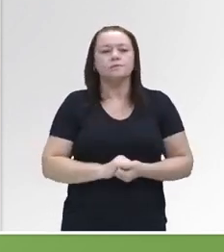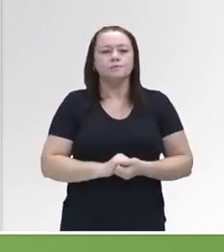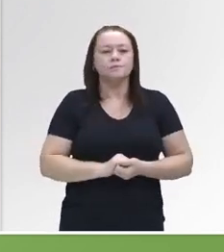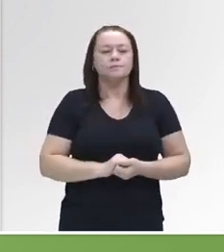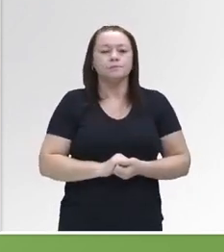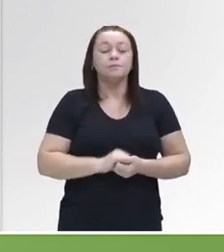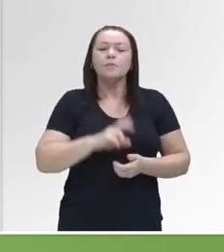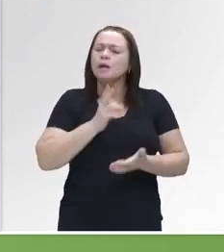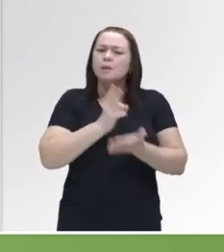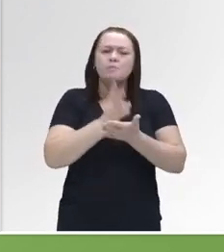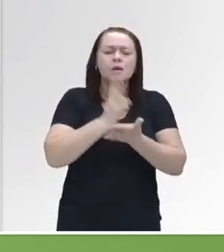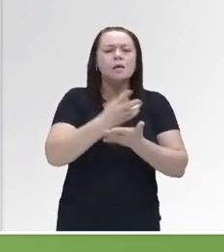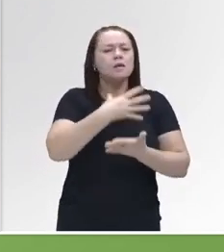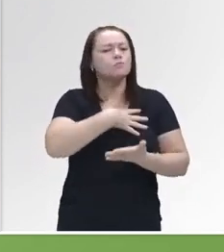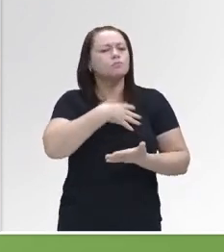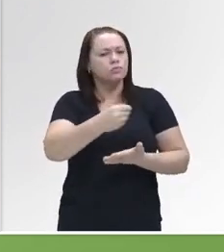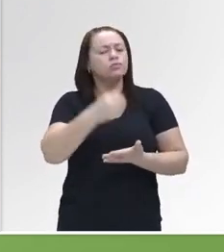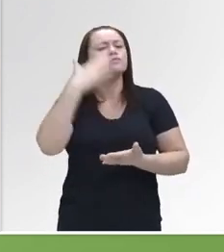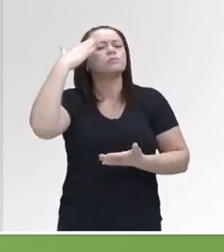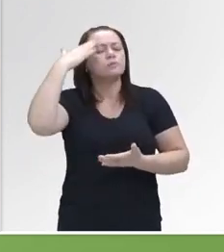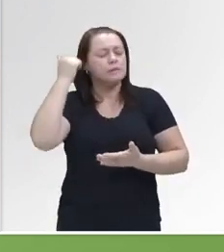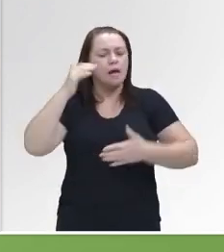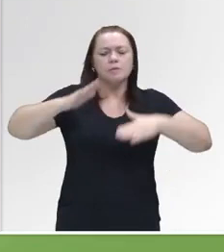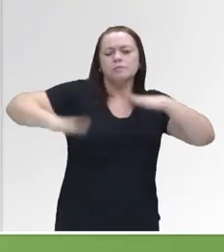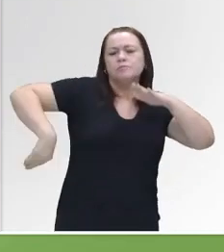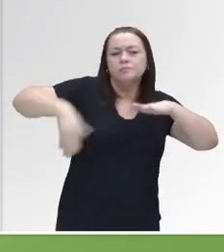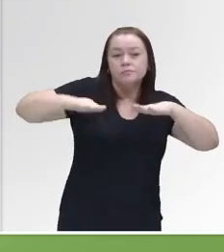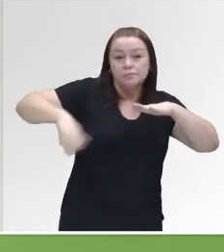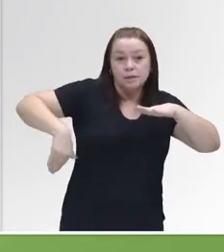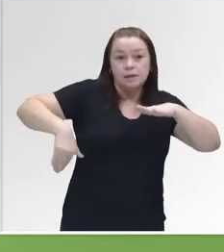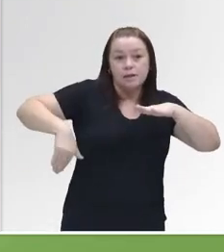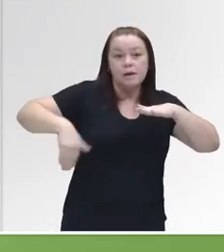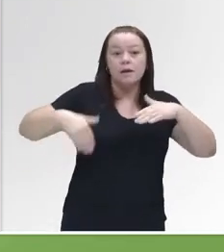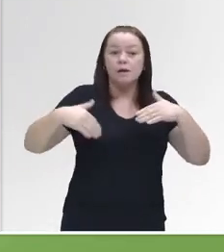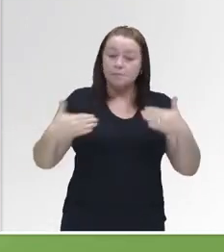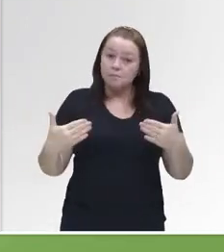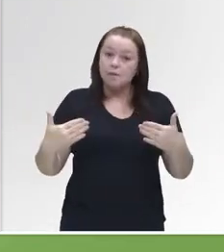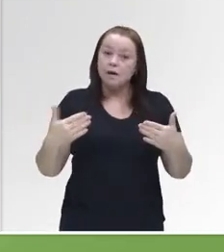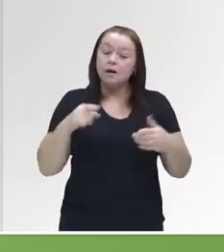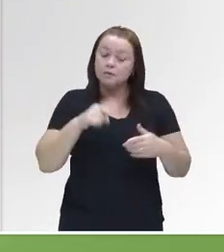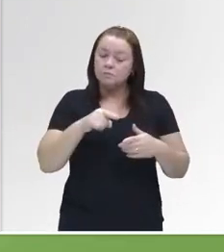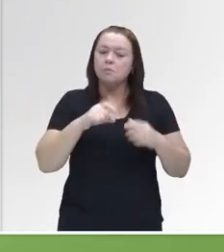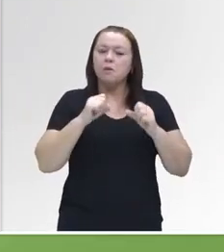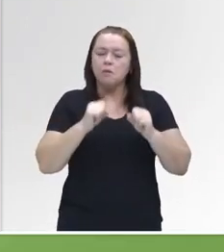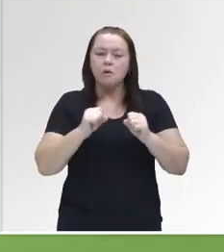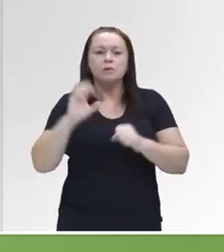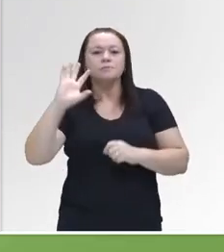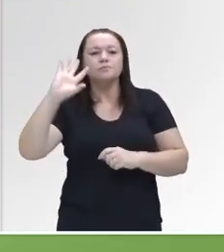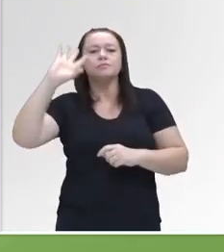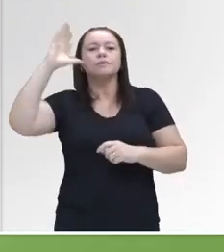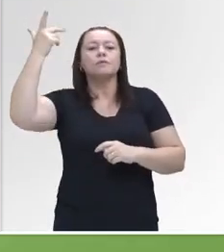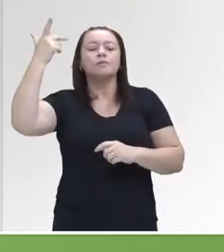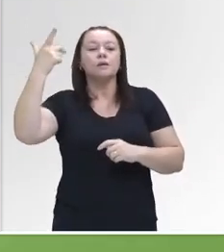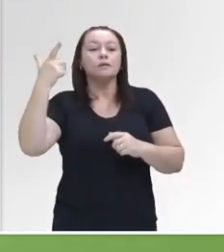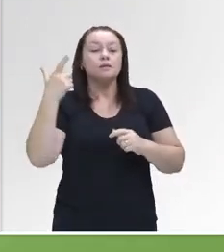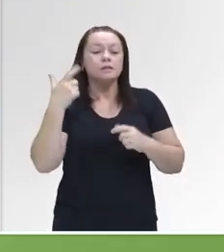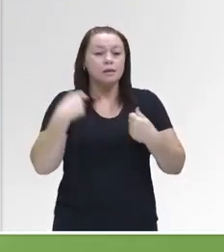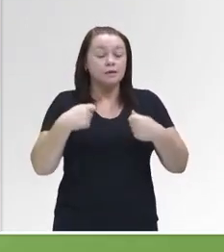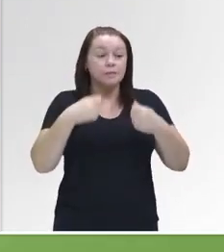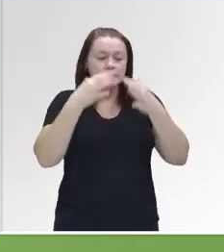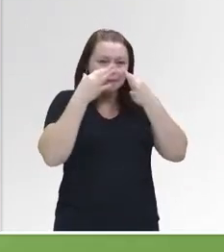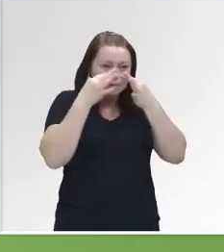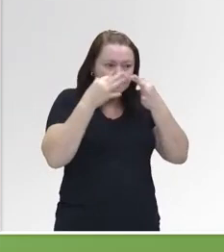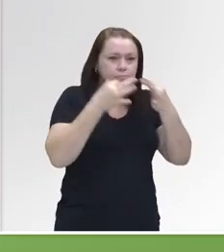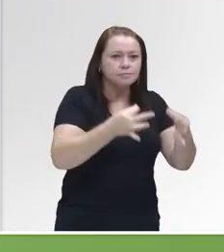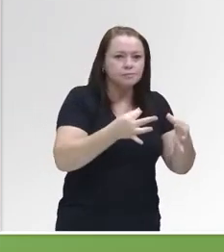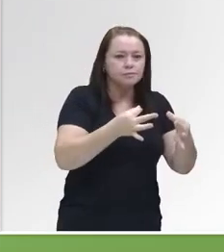os filhos saibam nadar, é necessário ficar de olho atento